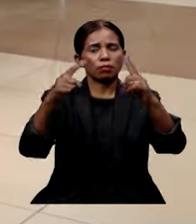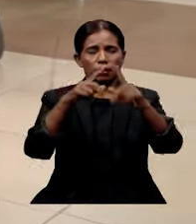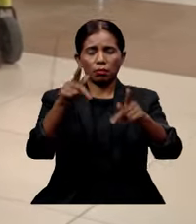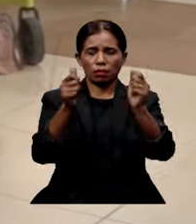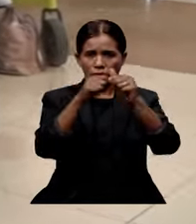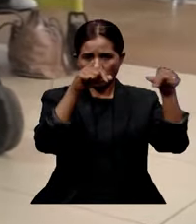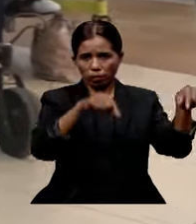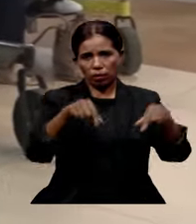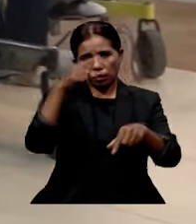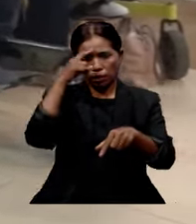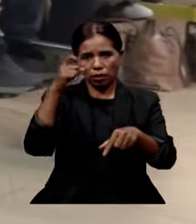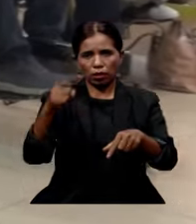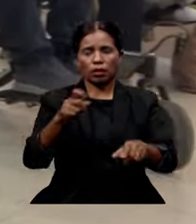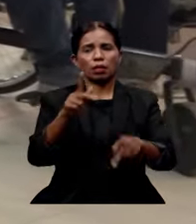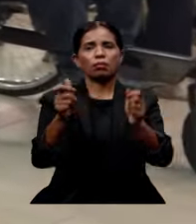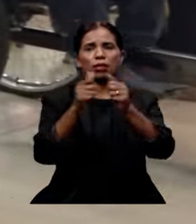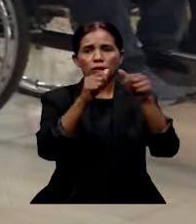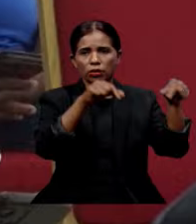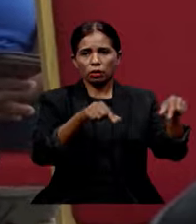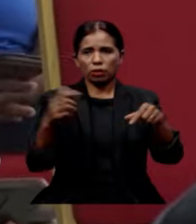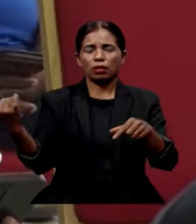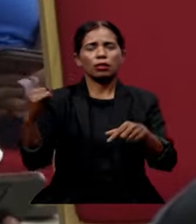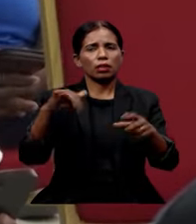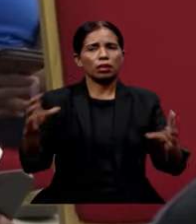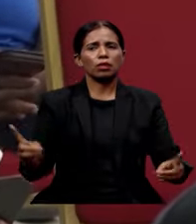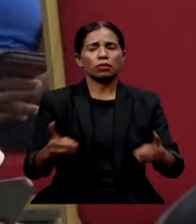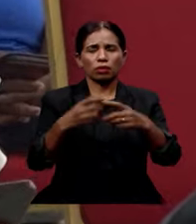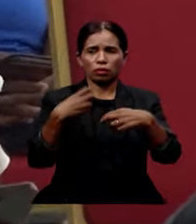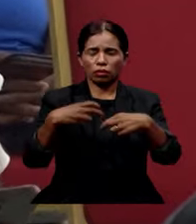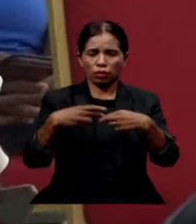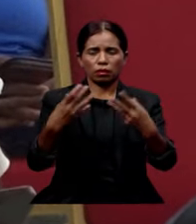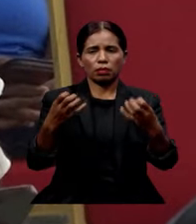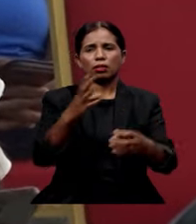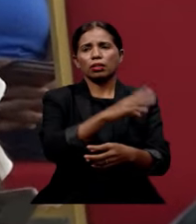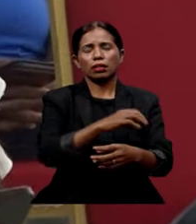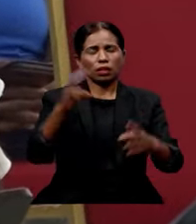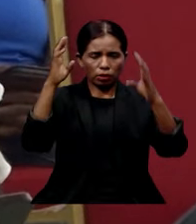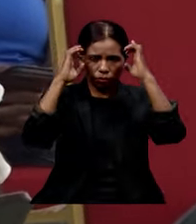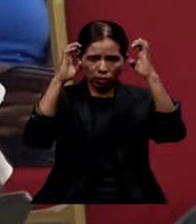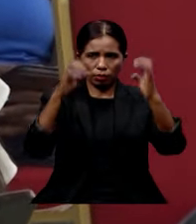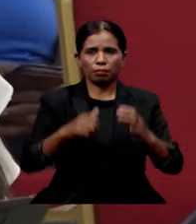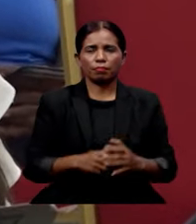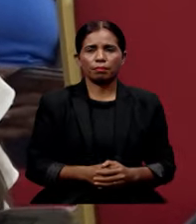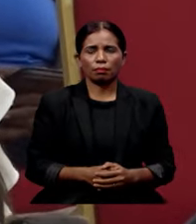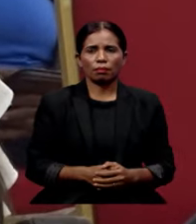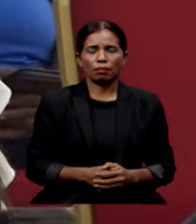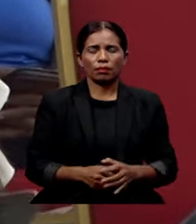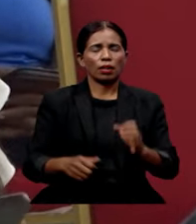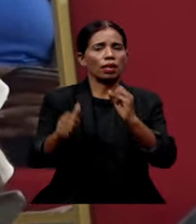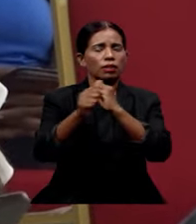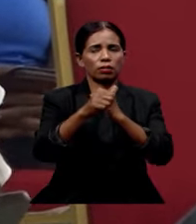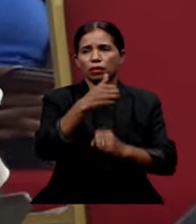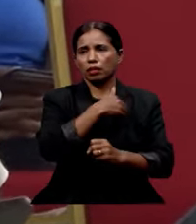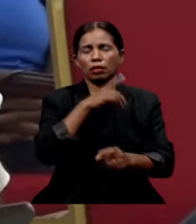deficiência, tamba durante ne ema ho deficiência a soro desafio oi oin, liu e educação. Unido a ação nesse dia o máximo.